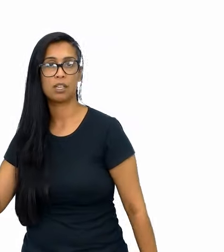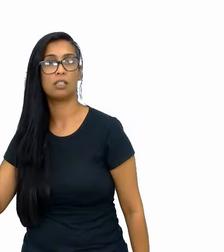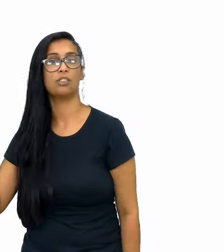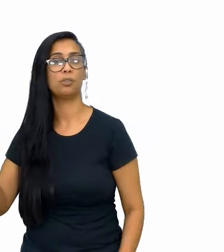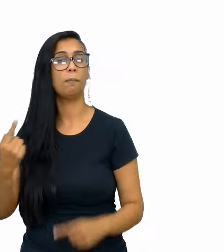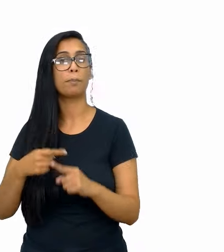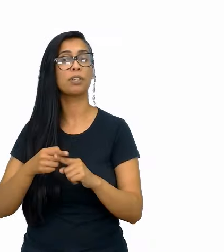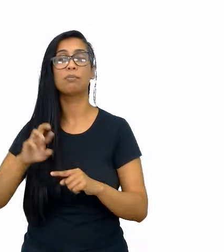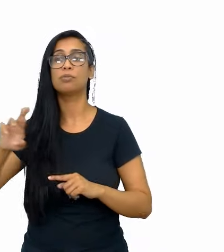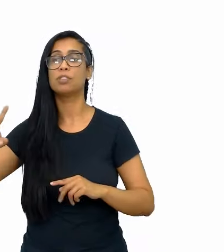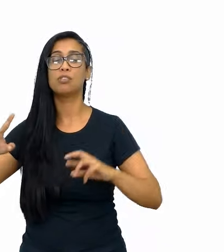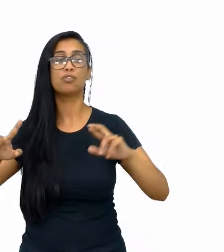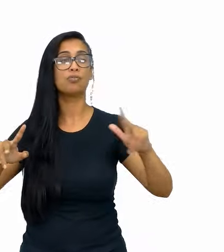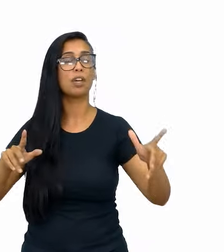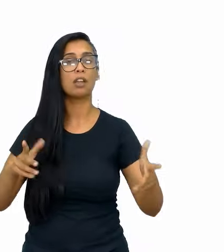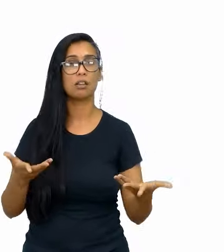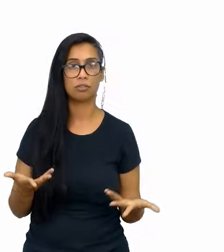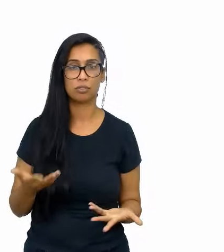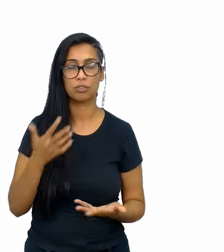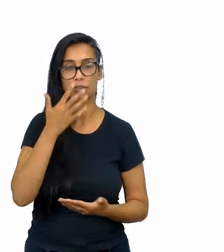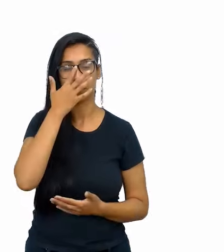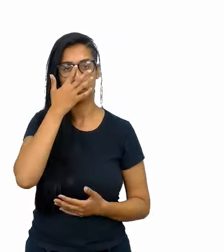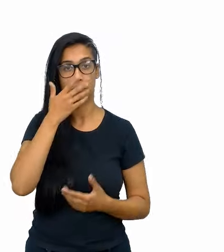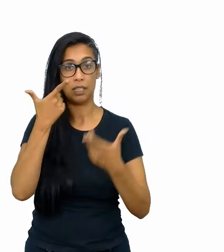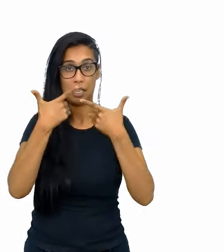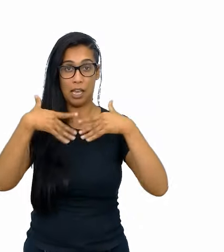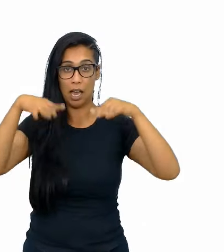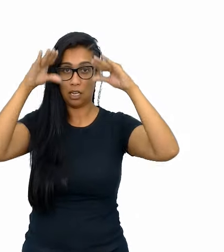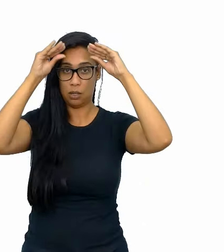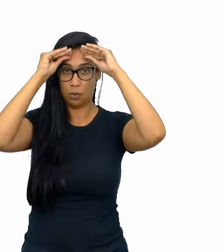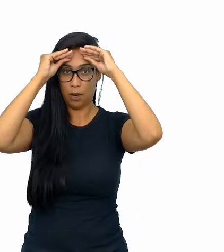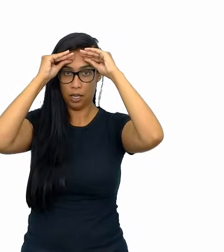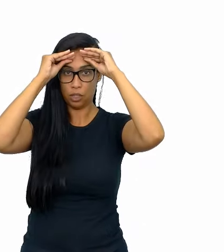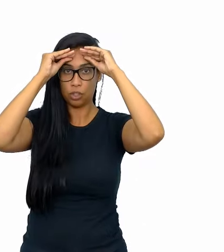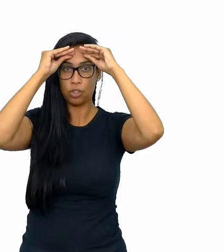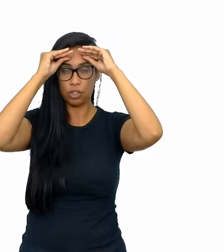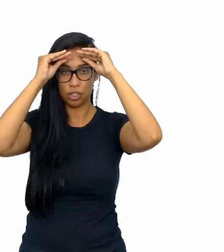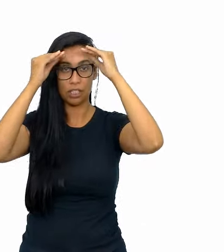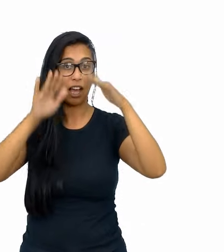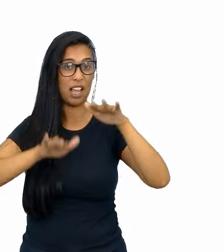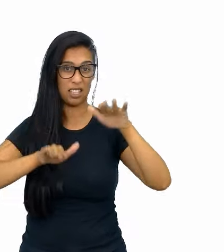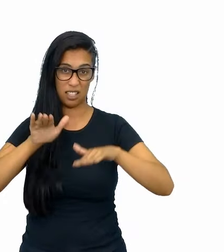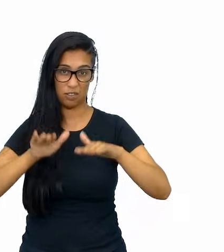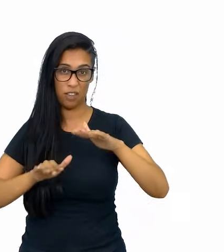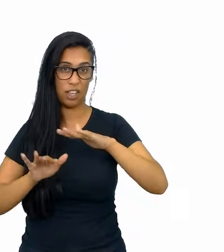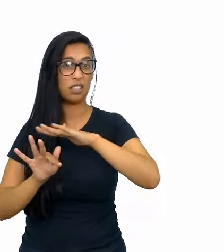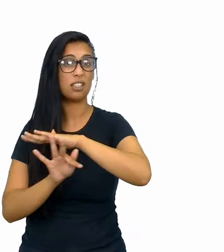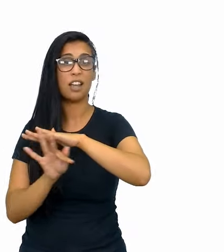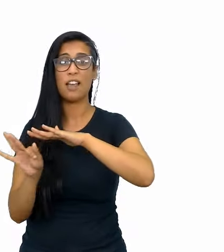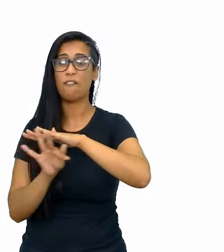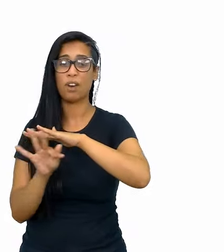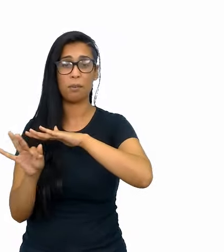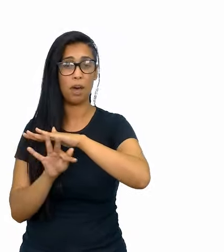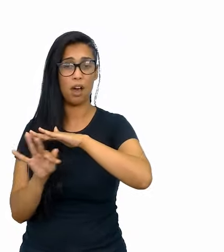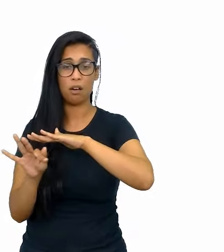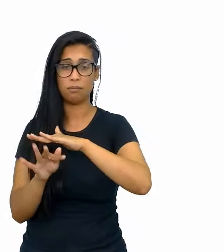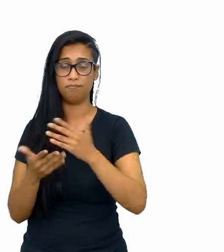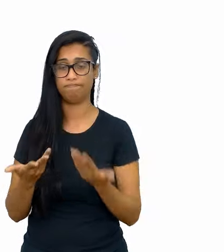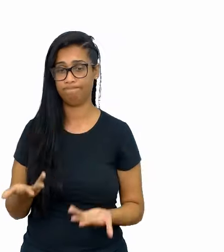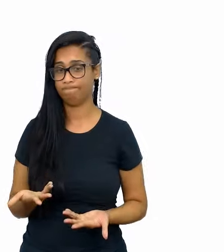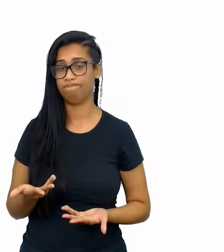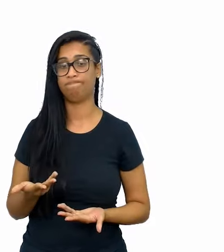divagando mais, por assim dizer, ok? E a linguagem acaba sendo até mais informal. Então, é importante chamar a atenção também dos